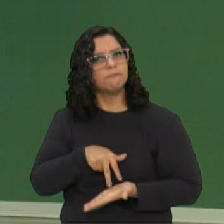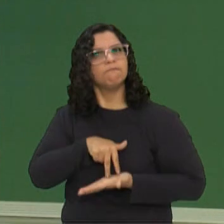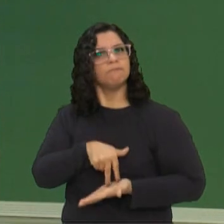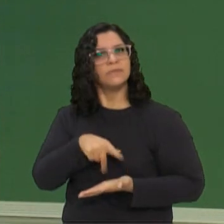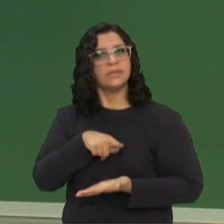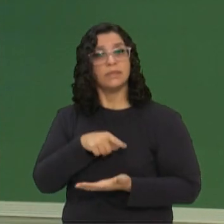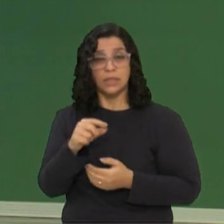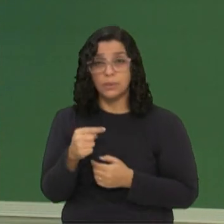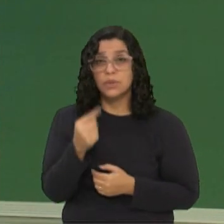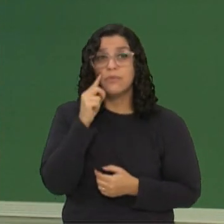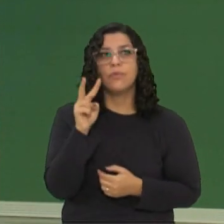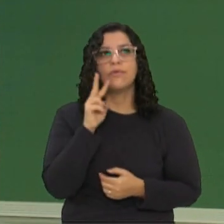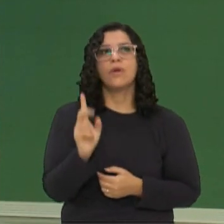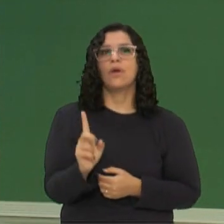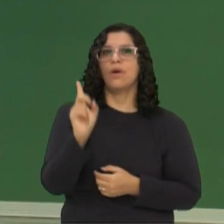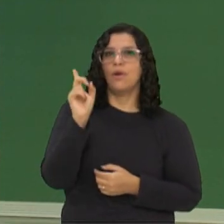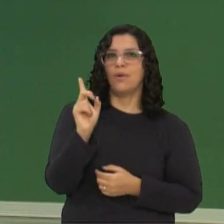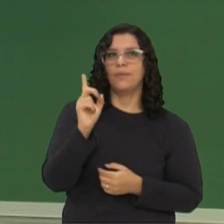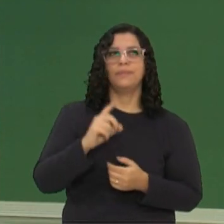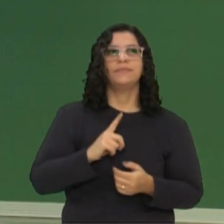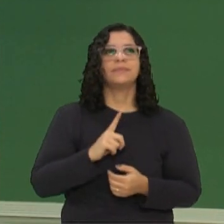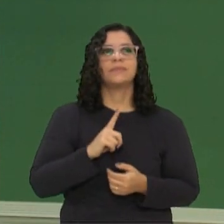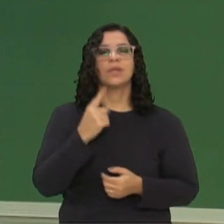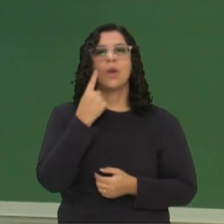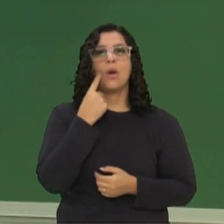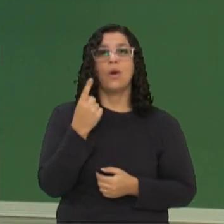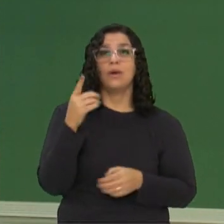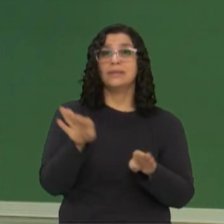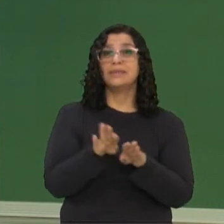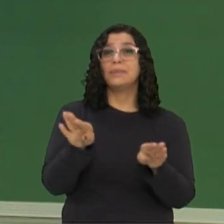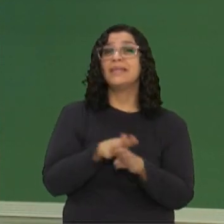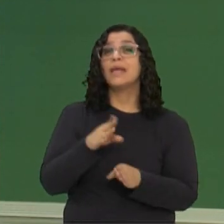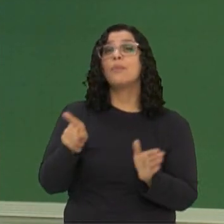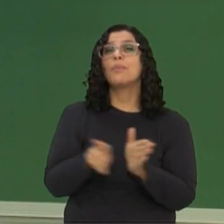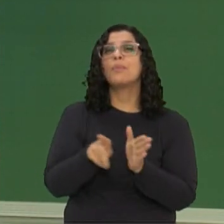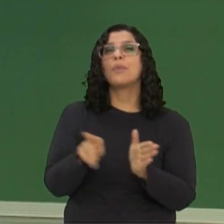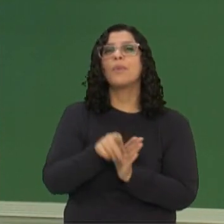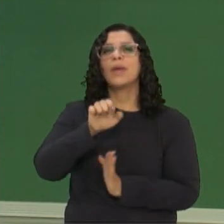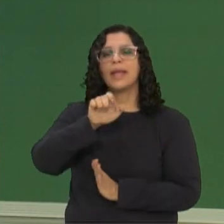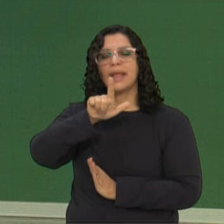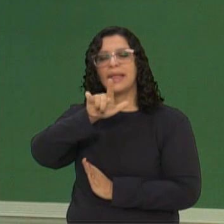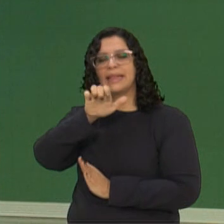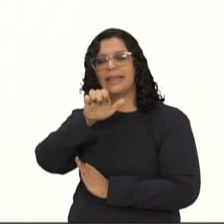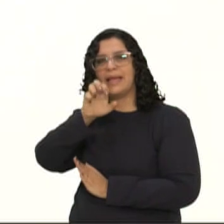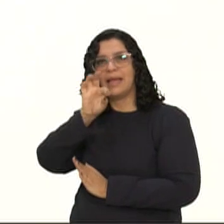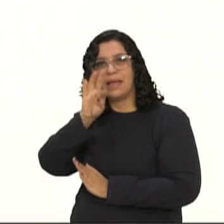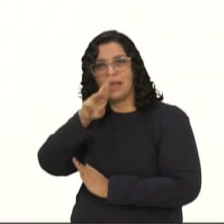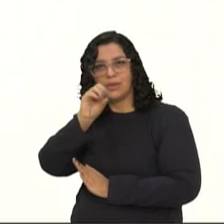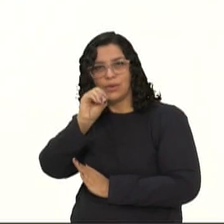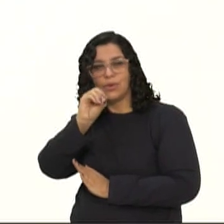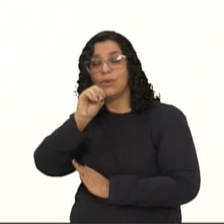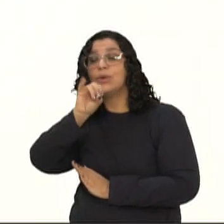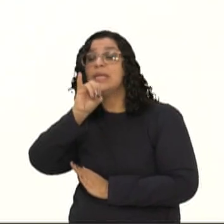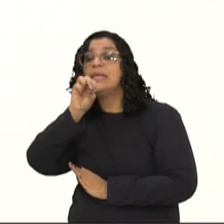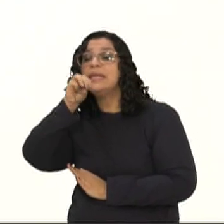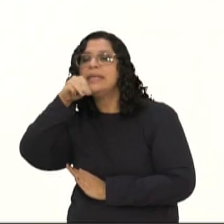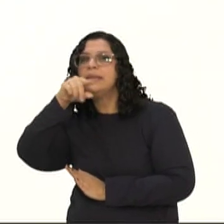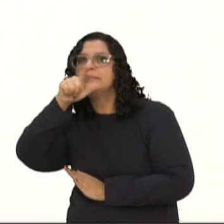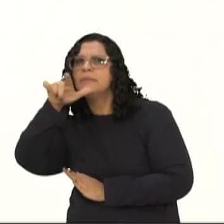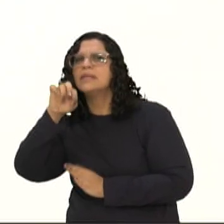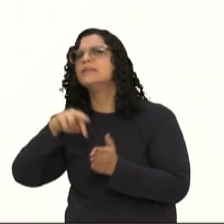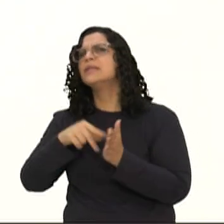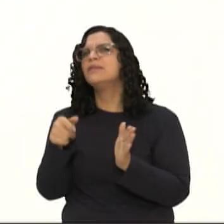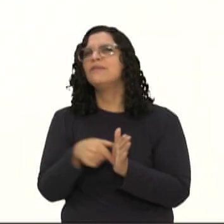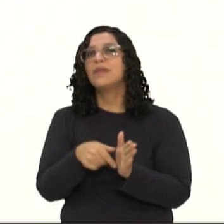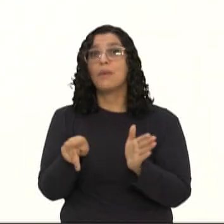aqui na sequência que surgiu aqui a figura do eletroímã também. Ó. Eletroímã, o que